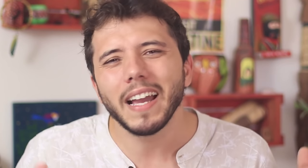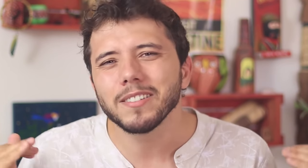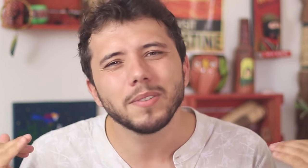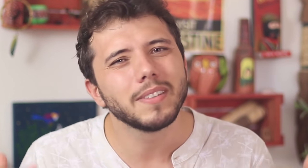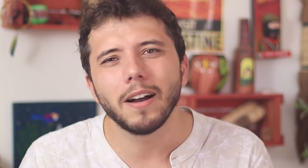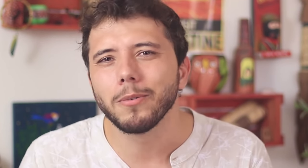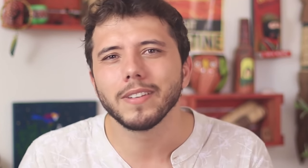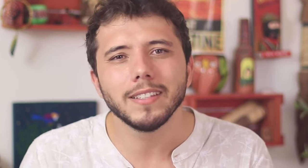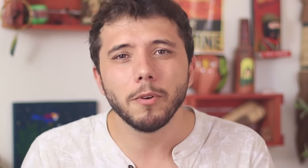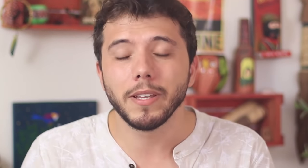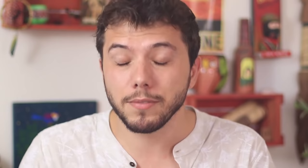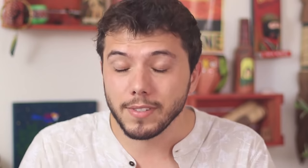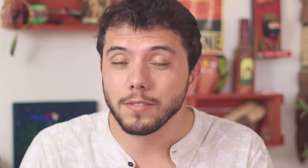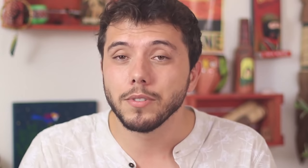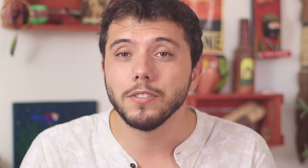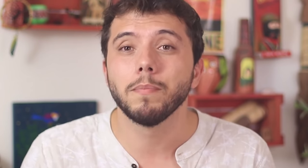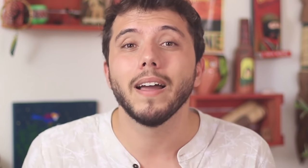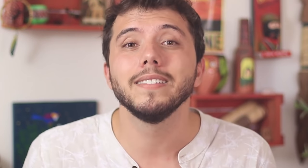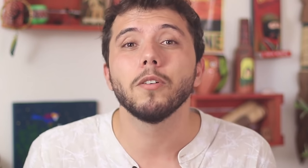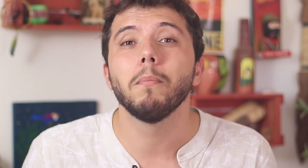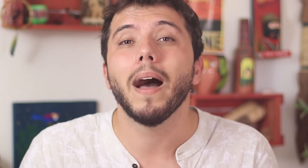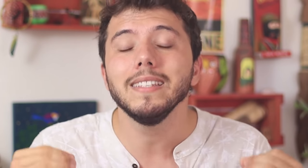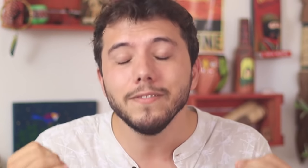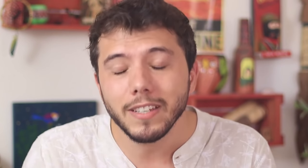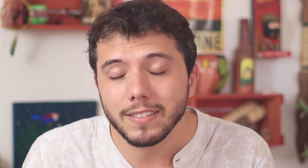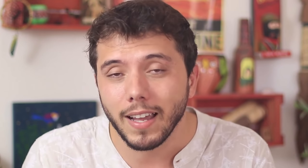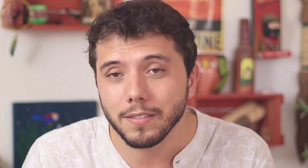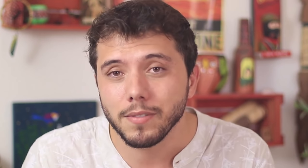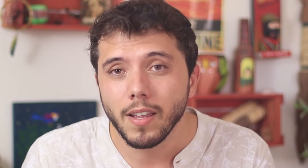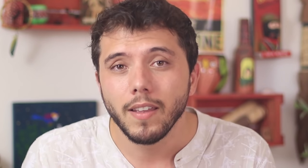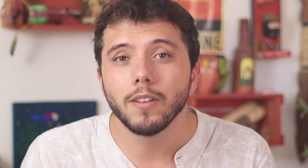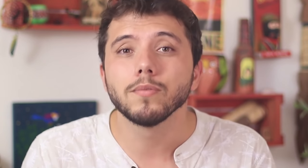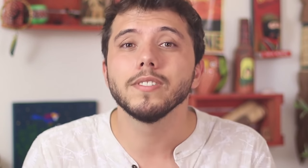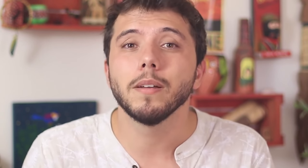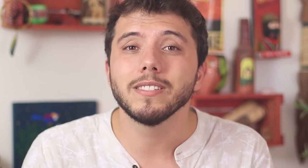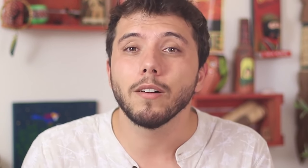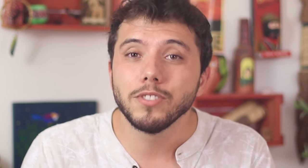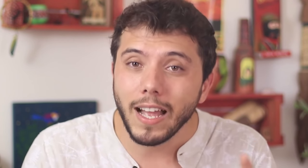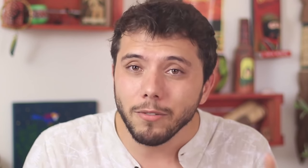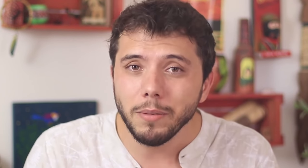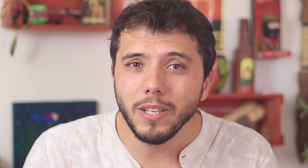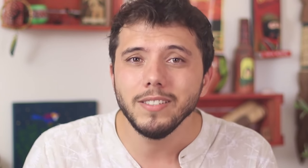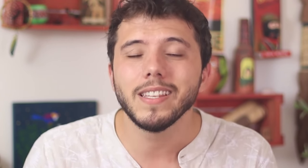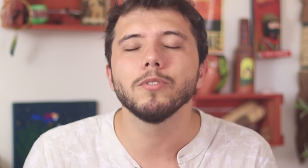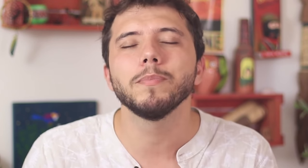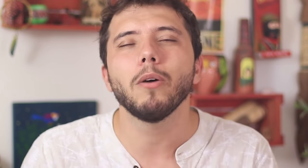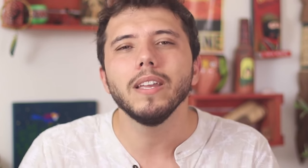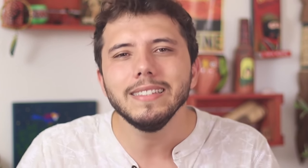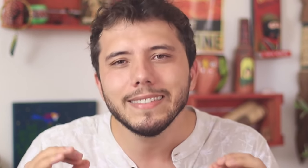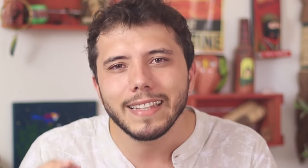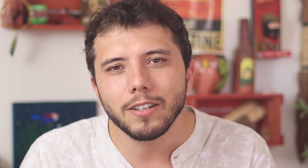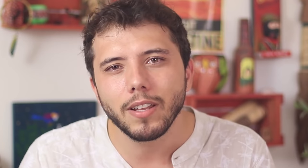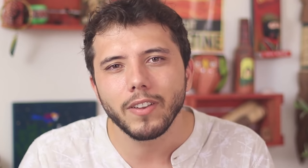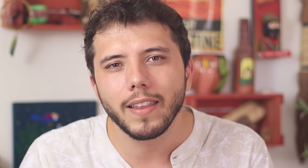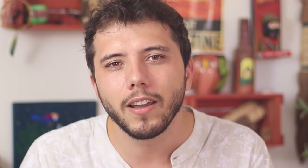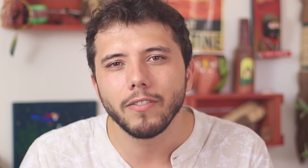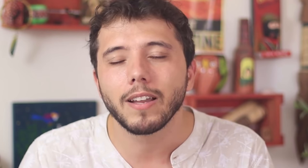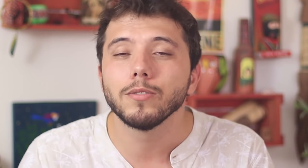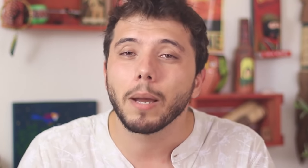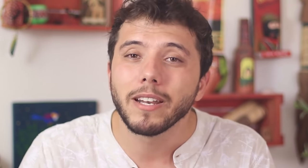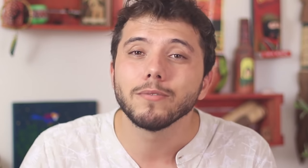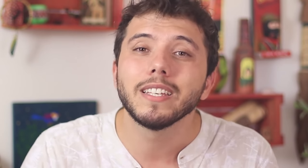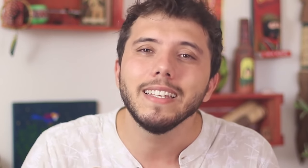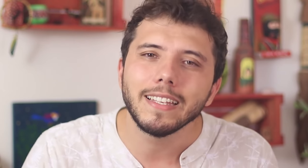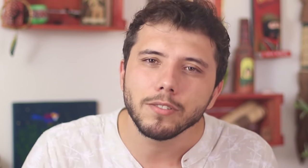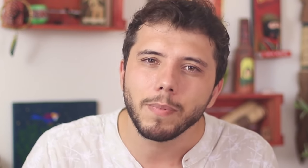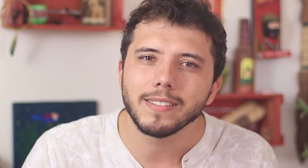uma coisa tão irracional que nesse momento nos estados unidos país com mais infectados e com sistema de saúde já no limite tem um hospital inteiro na